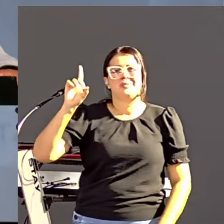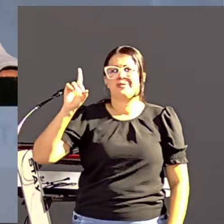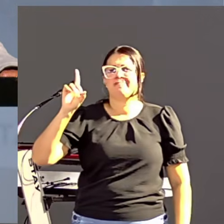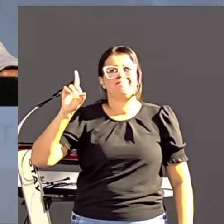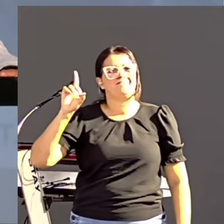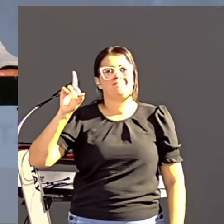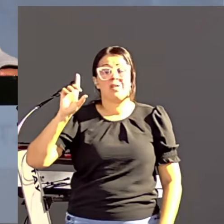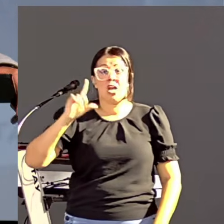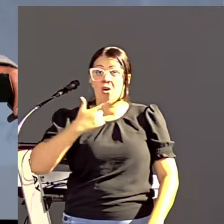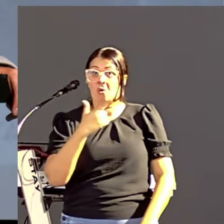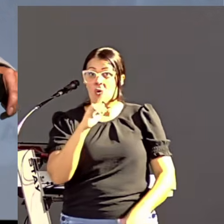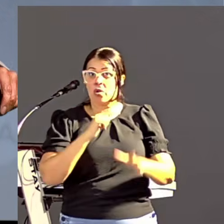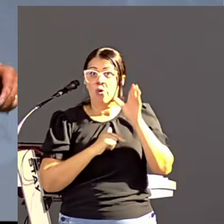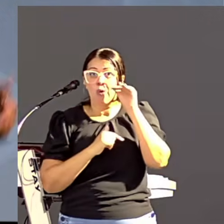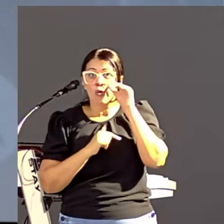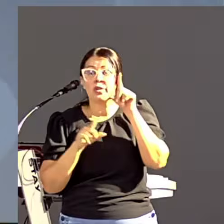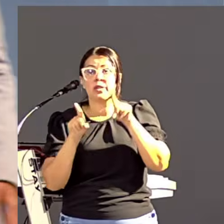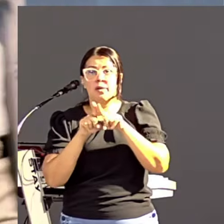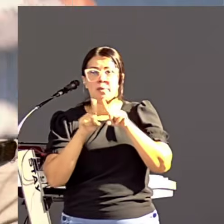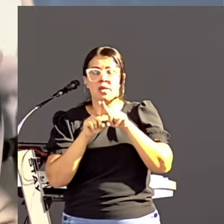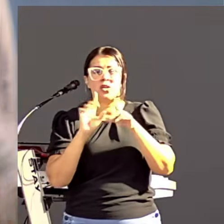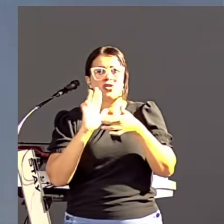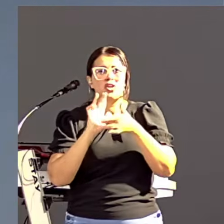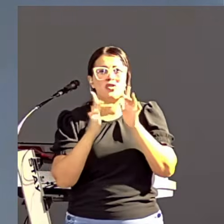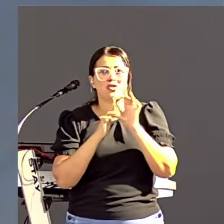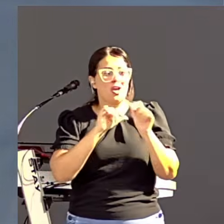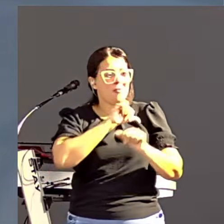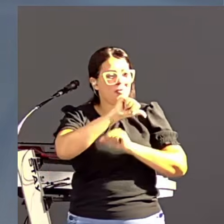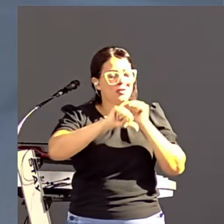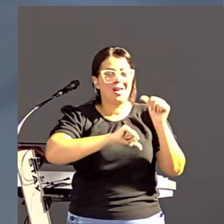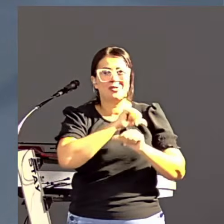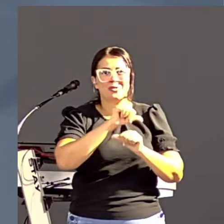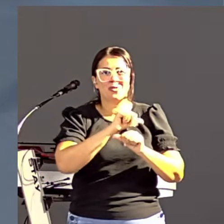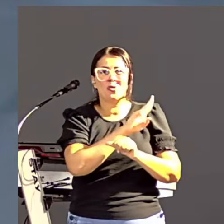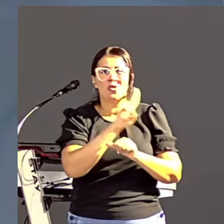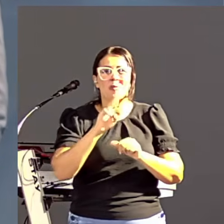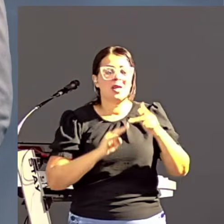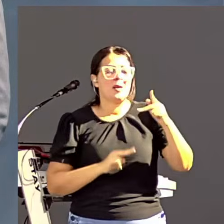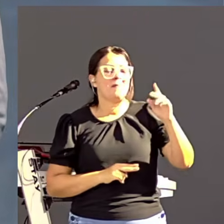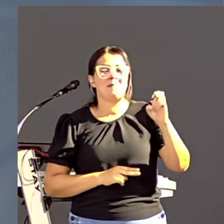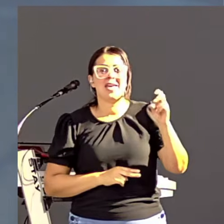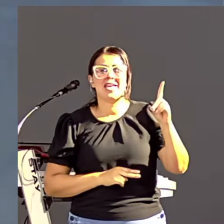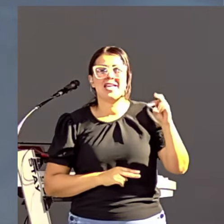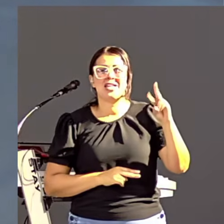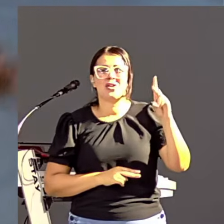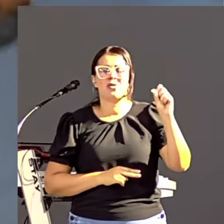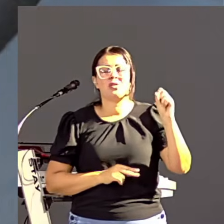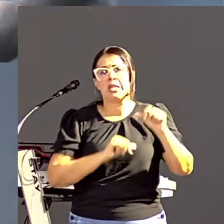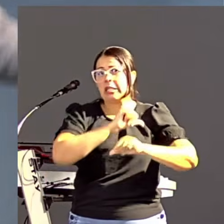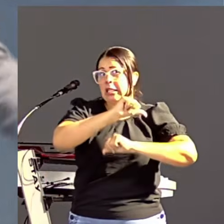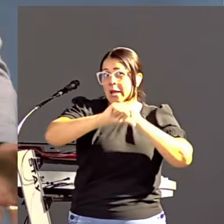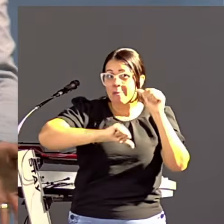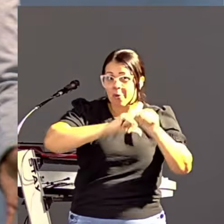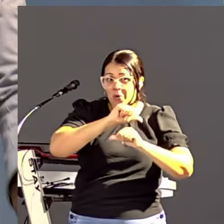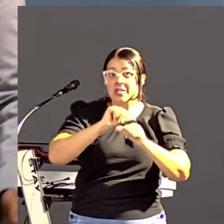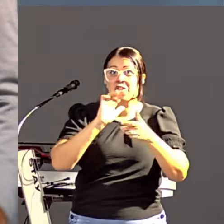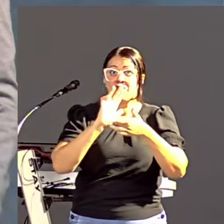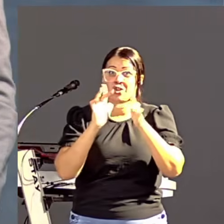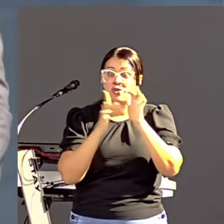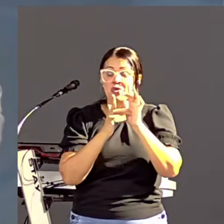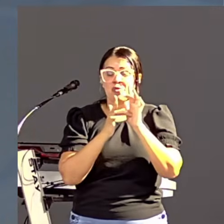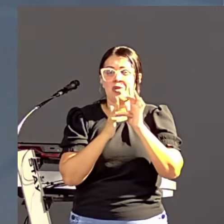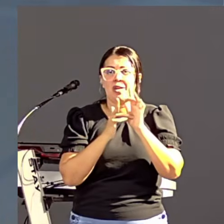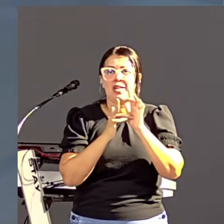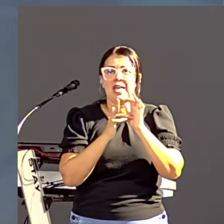tem outra curiosidade aí. Jesus tinha mudado o nome de Pedro. Depois que Jesus muda o nome de Simão para